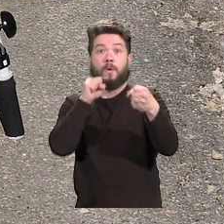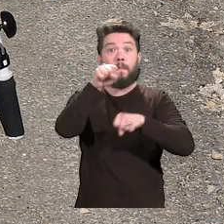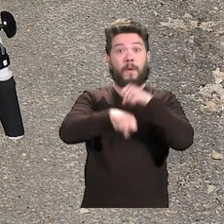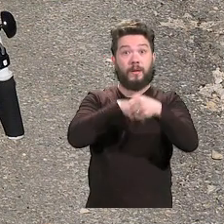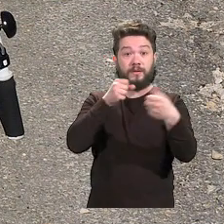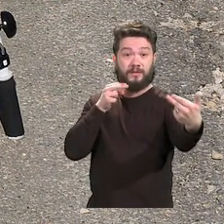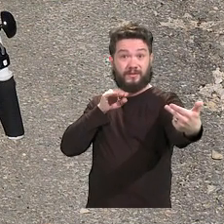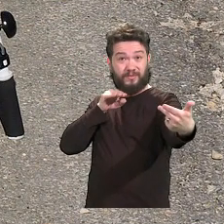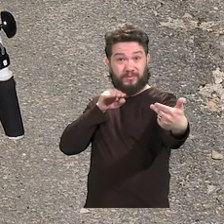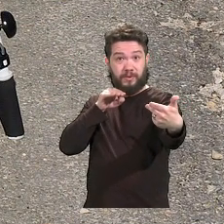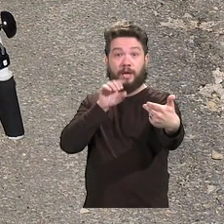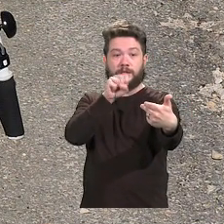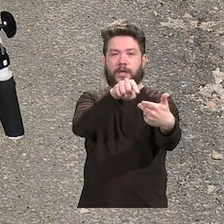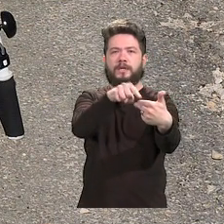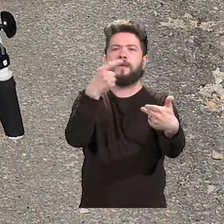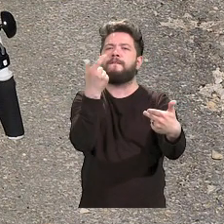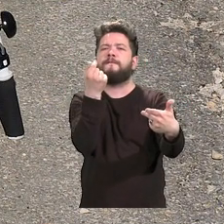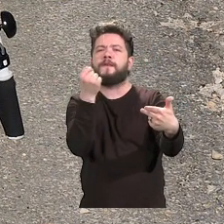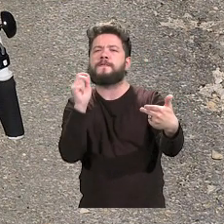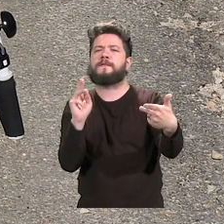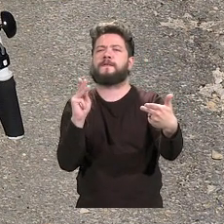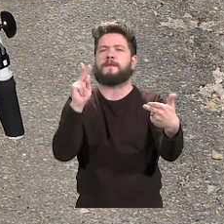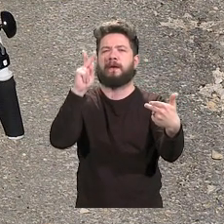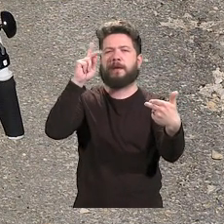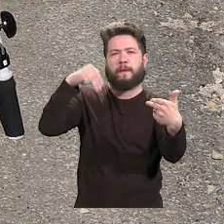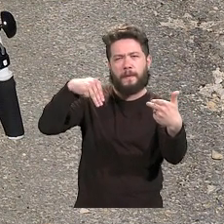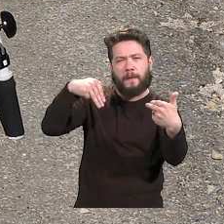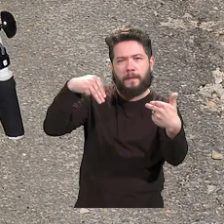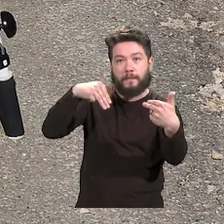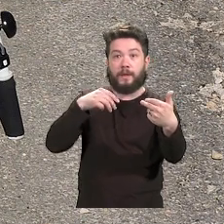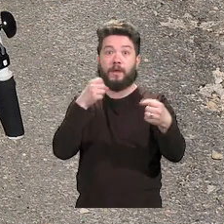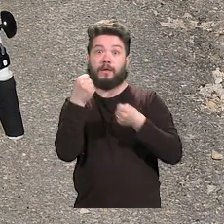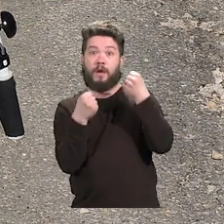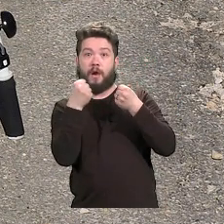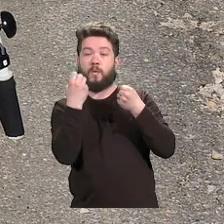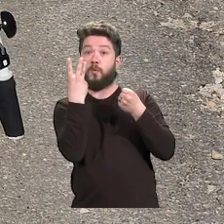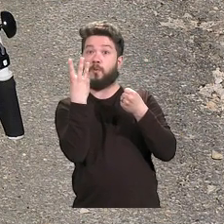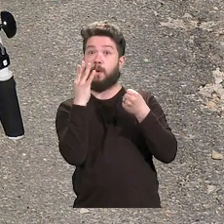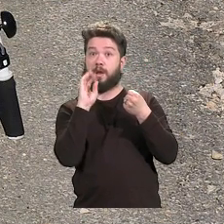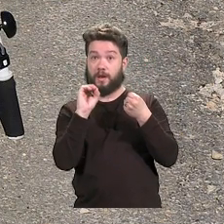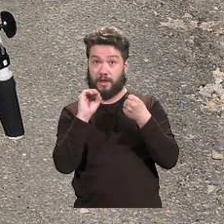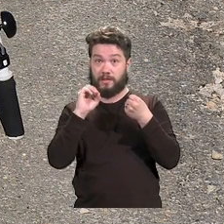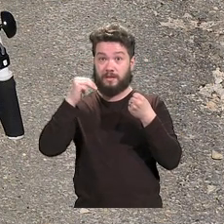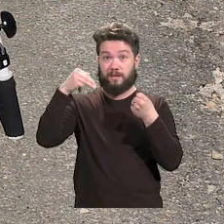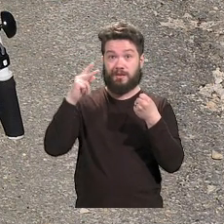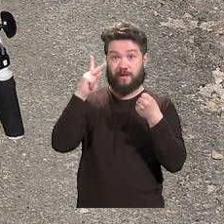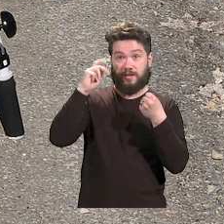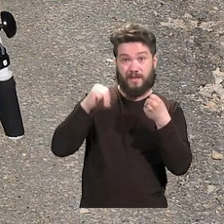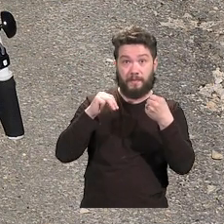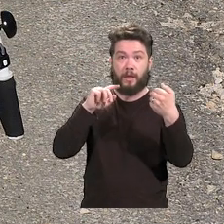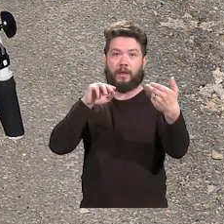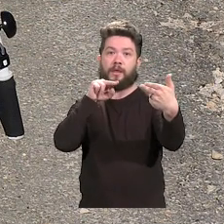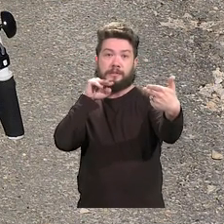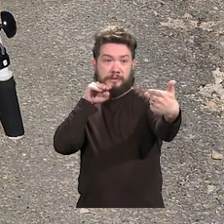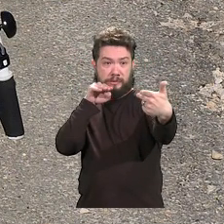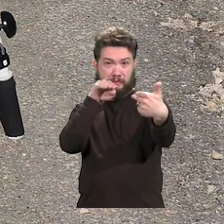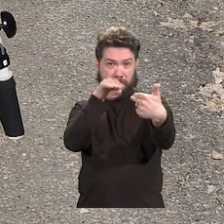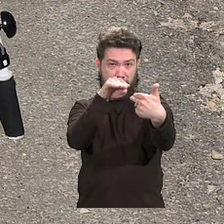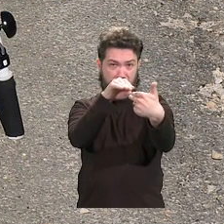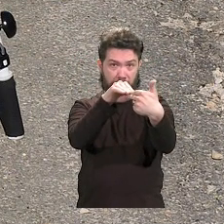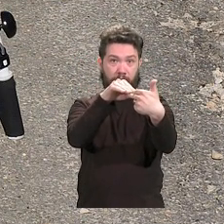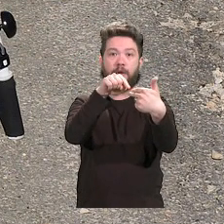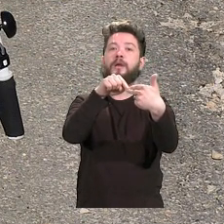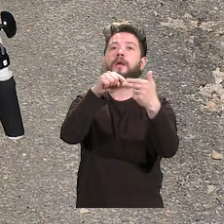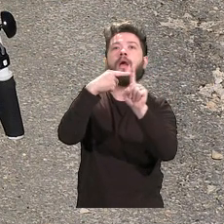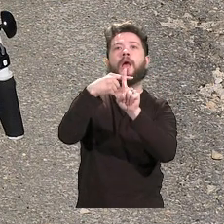Sendo assim, um ciclista a 20 km por hora e um veículo a 40 km por hora resultará numa